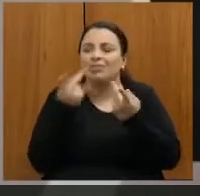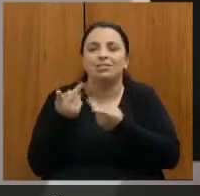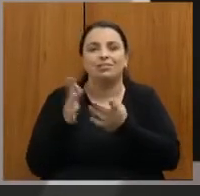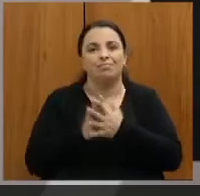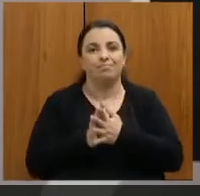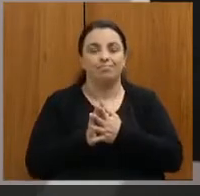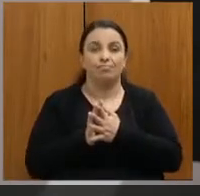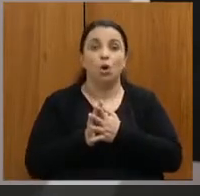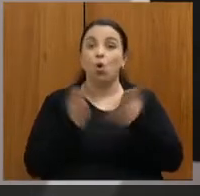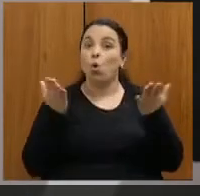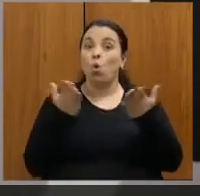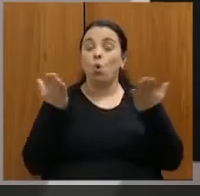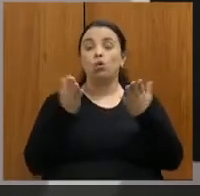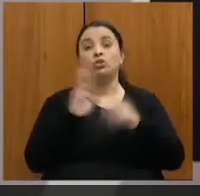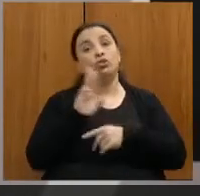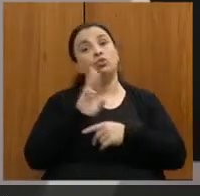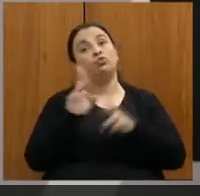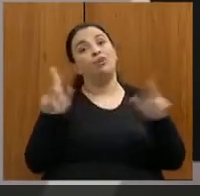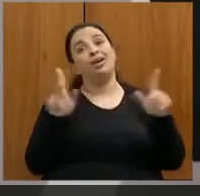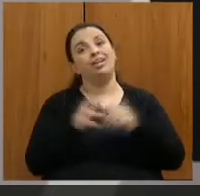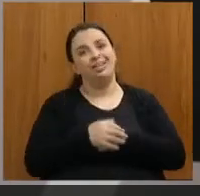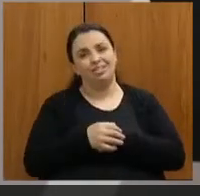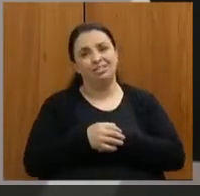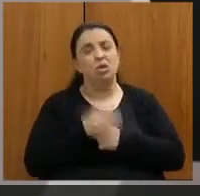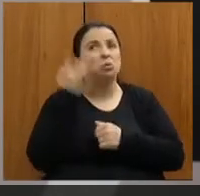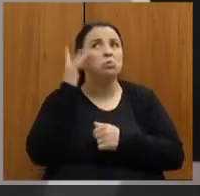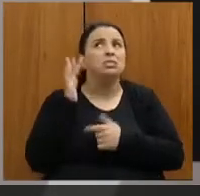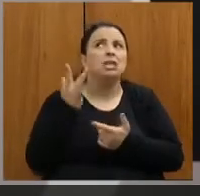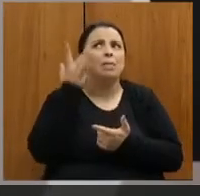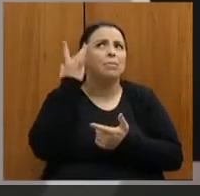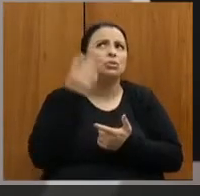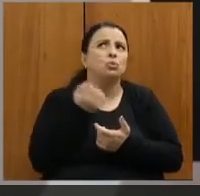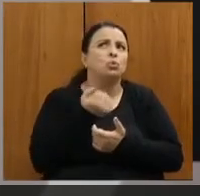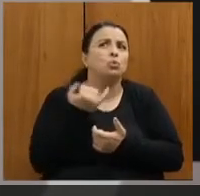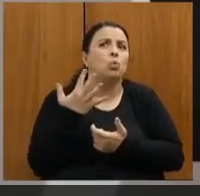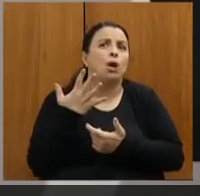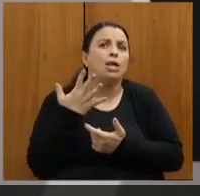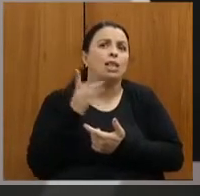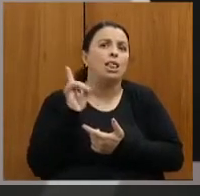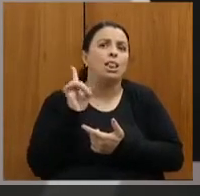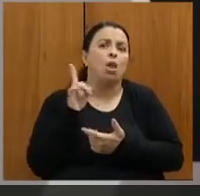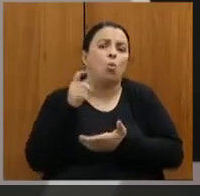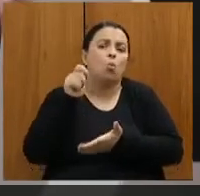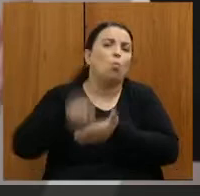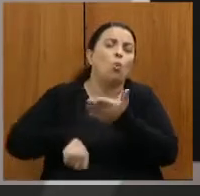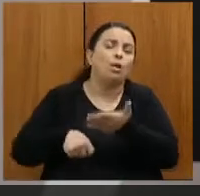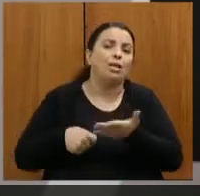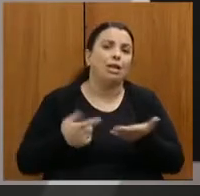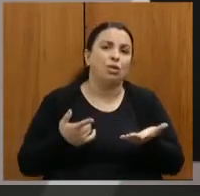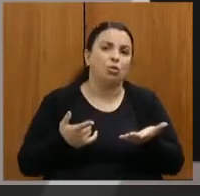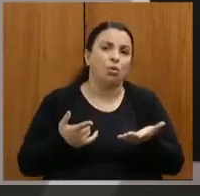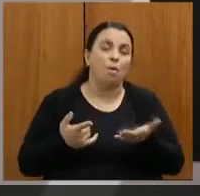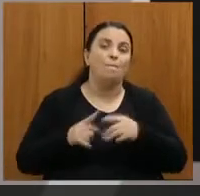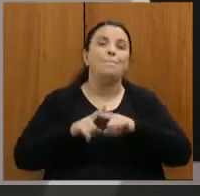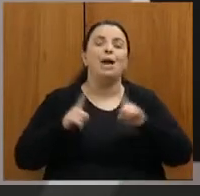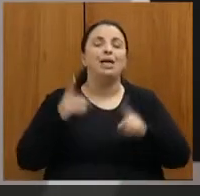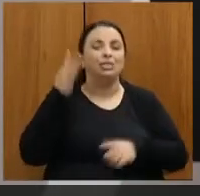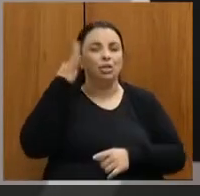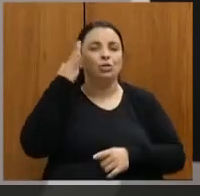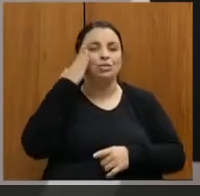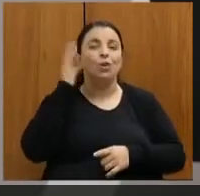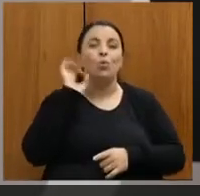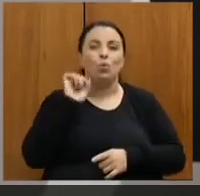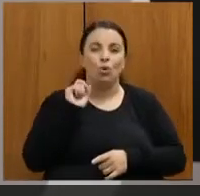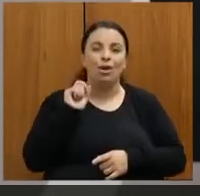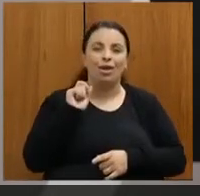que o estado deixou de contratar Mas uma coisa tem convicção É muita gente que não que não hoje não está pendurado o